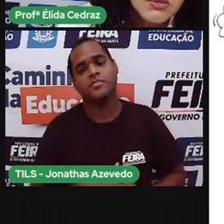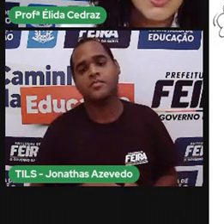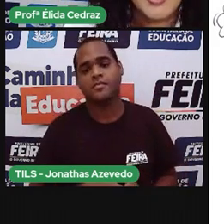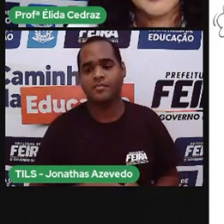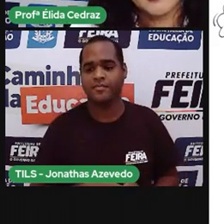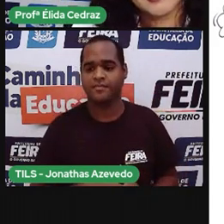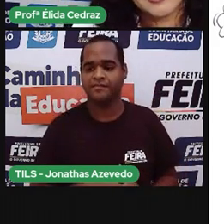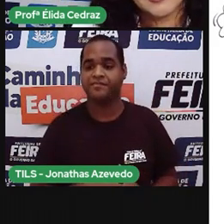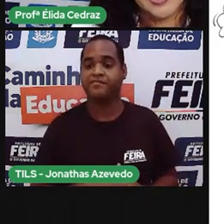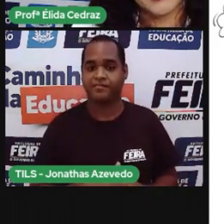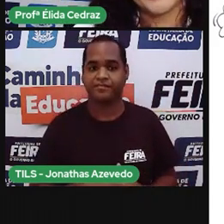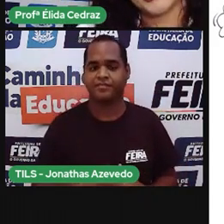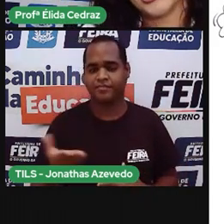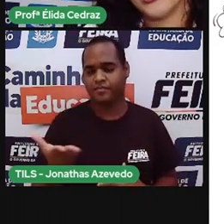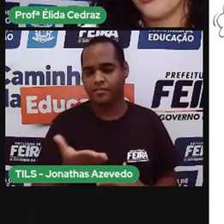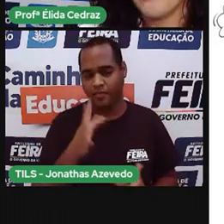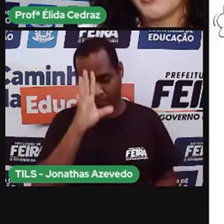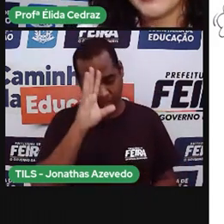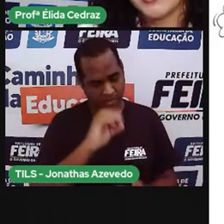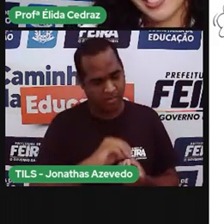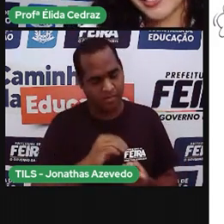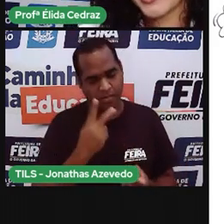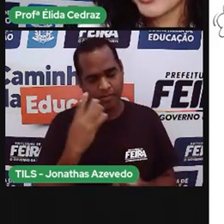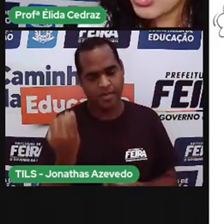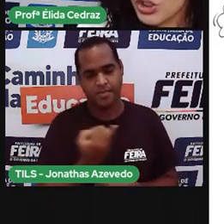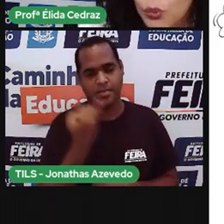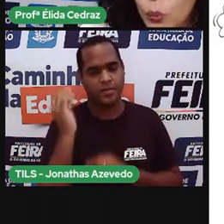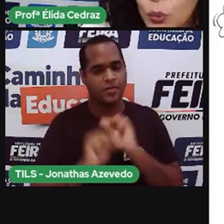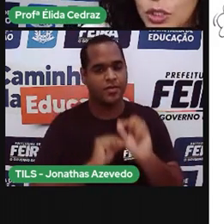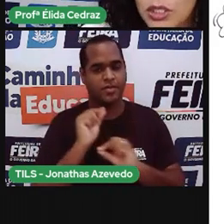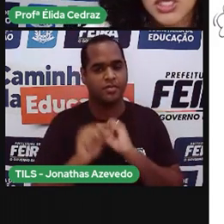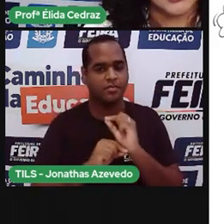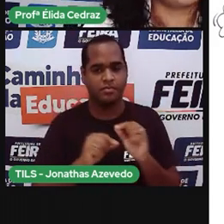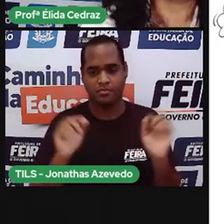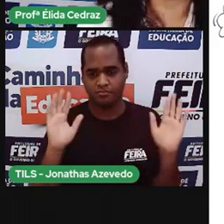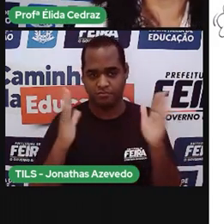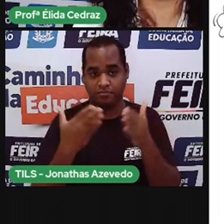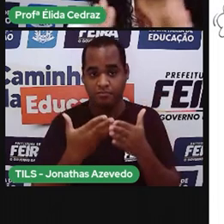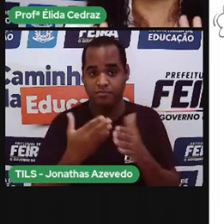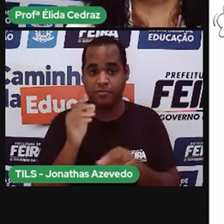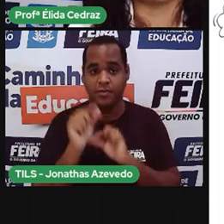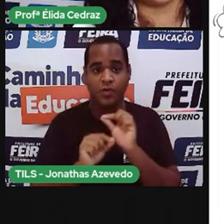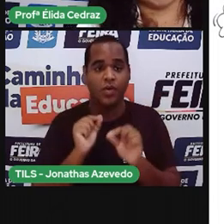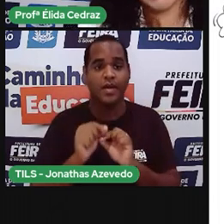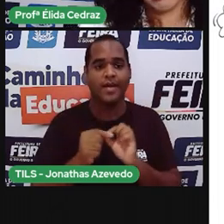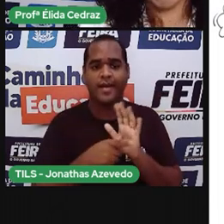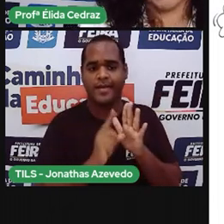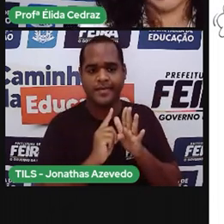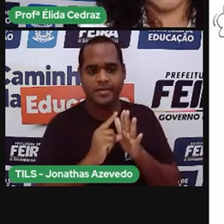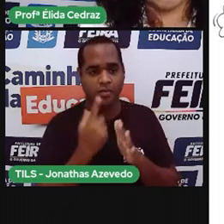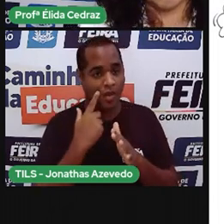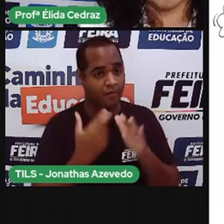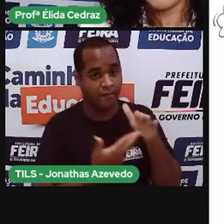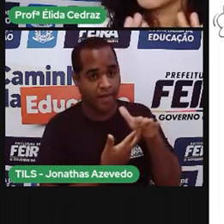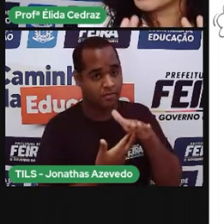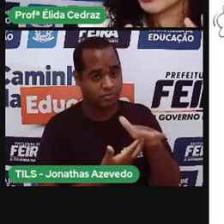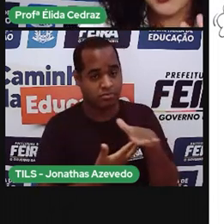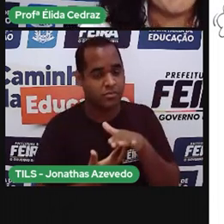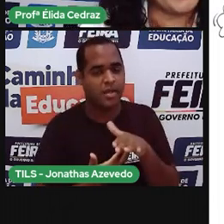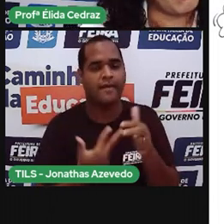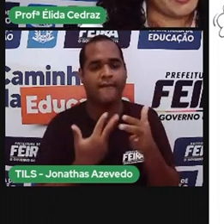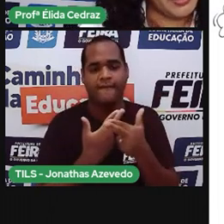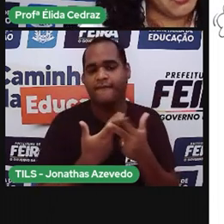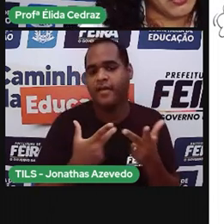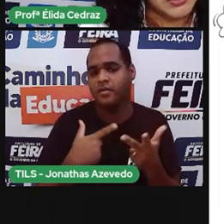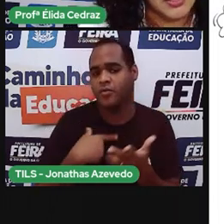Com isso, é necessário a gente tomar certas atitudes antes de a gente fazer a feira, antes de a